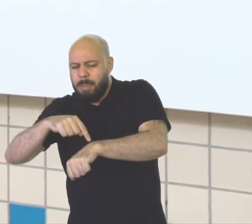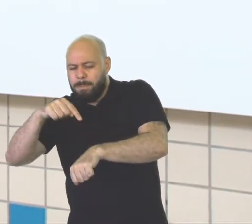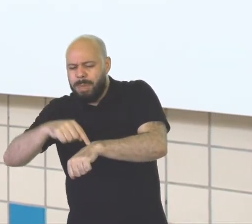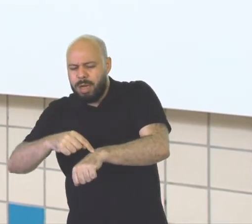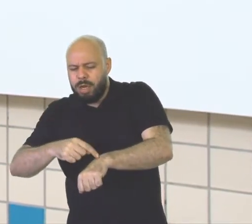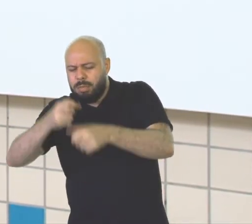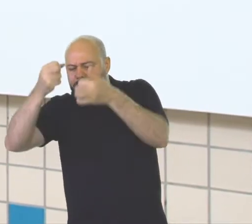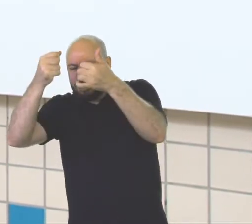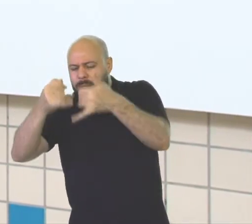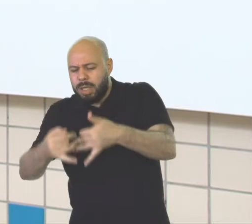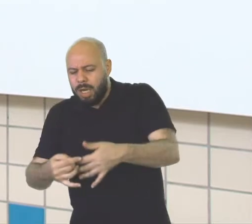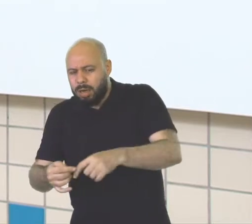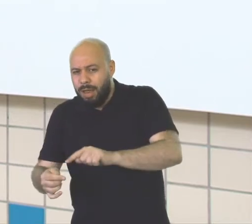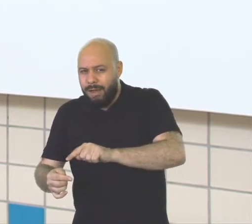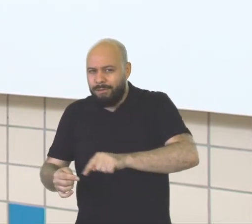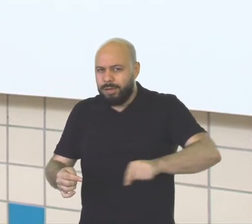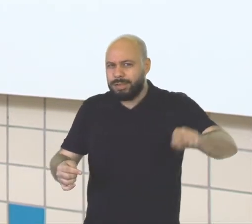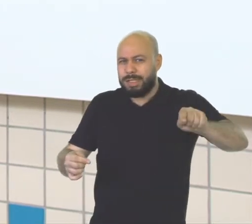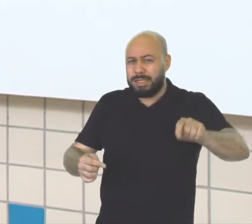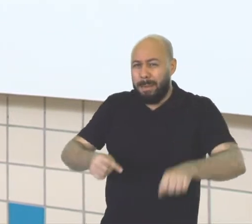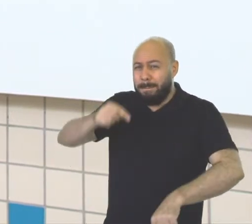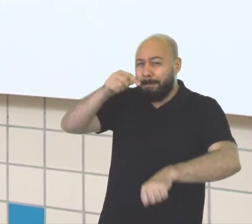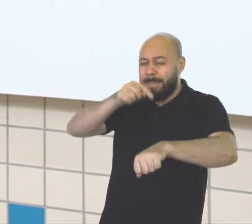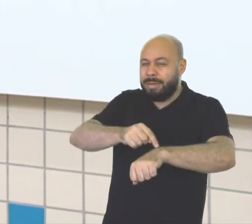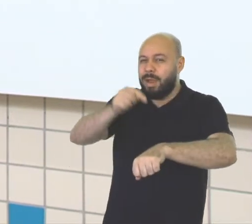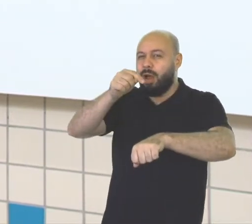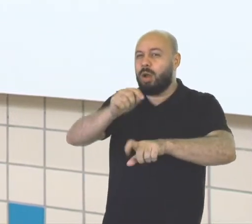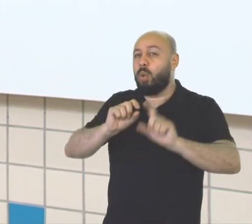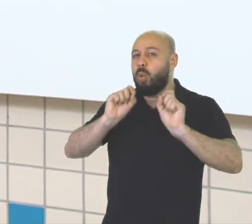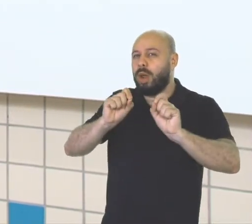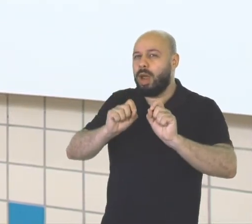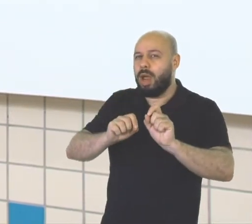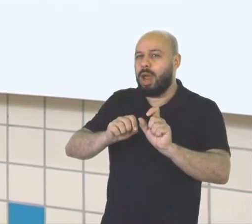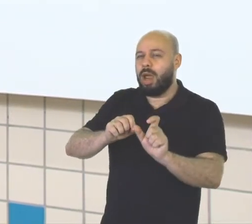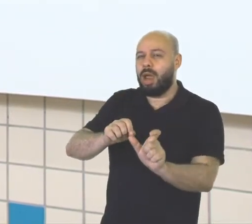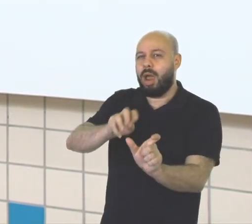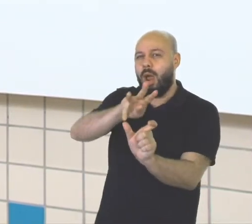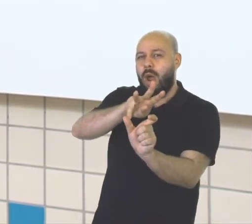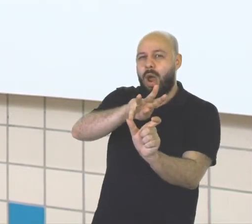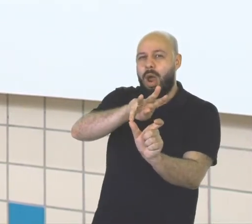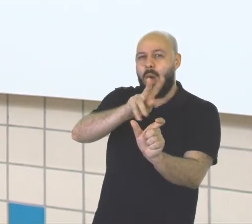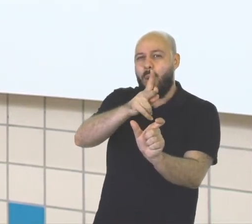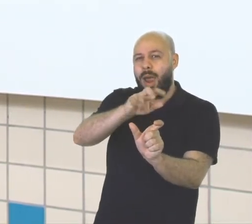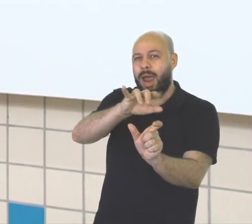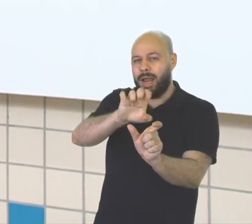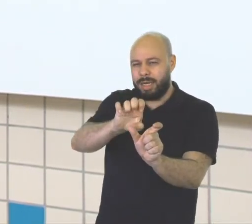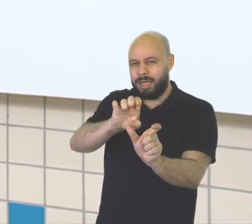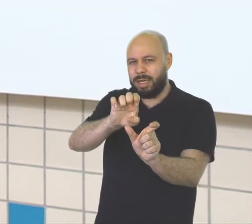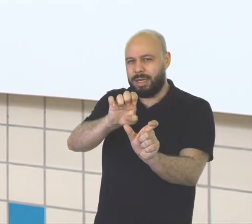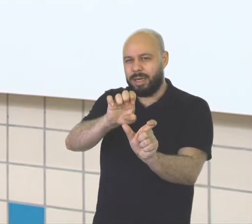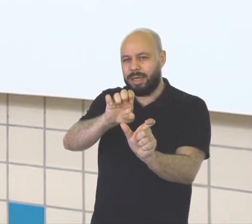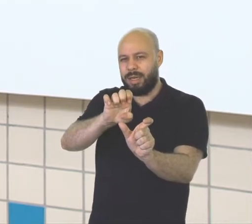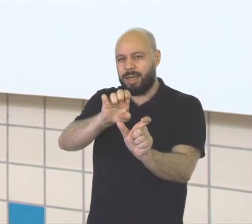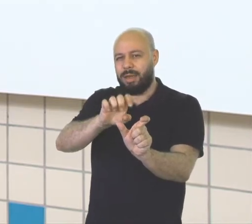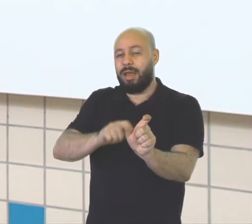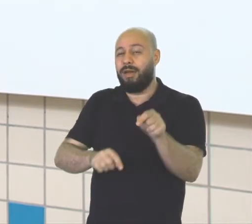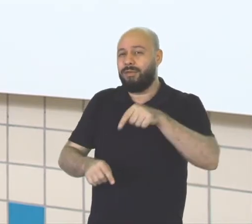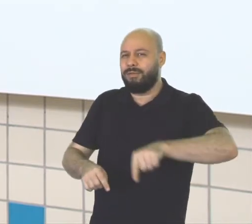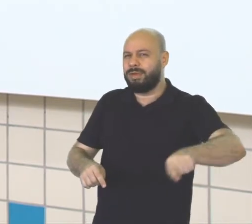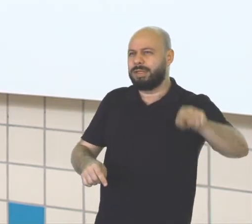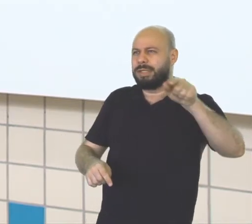explain, you listen to me. Enquanto, while significa enquanto eu escrevo, eu